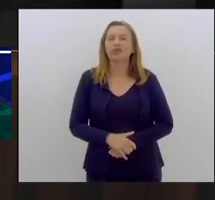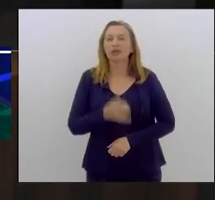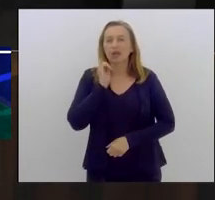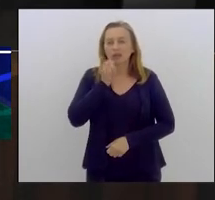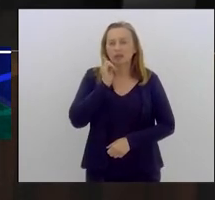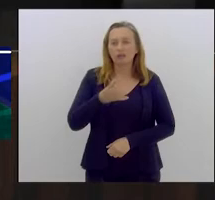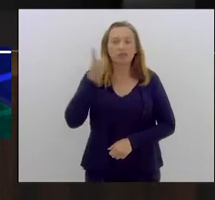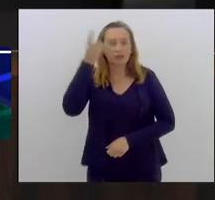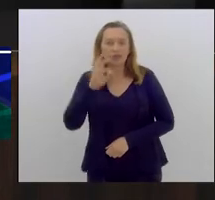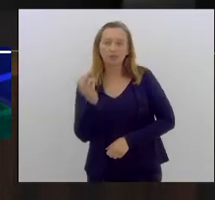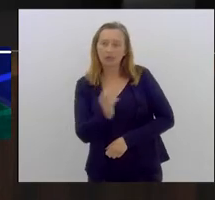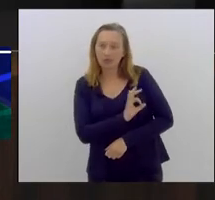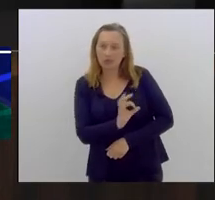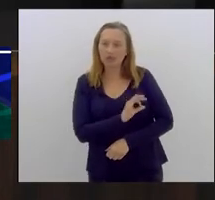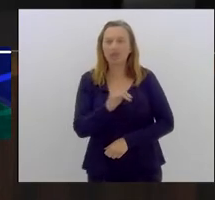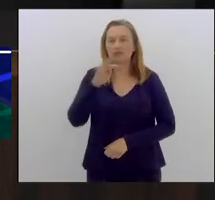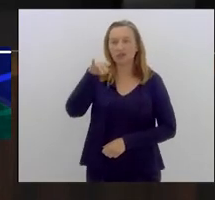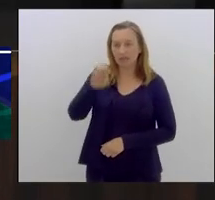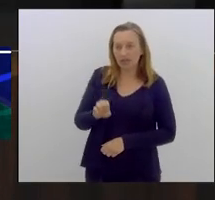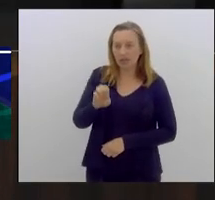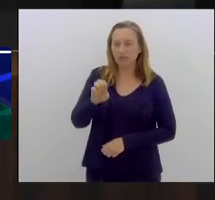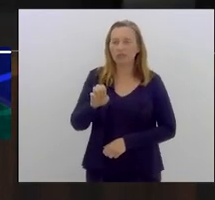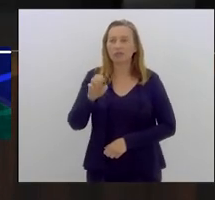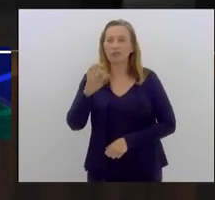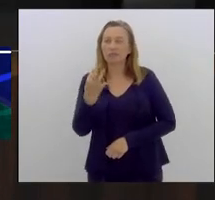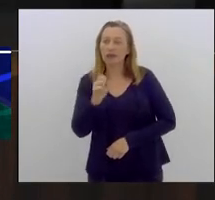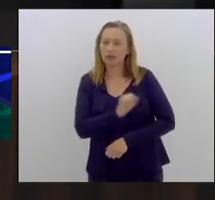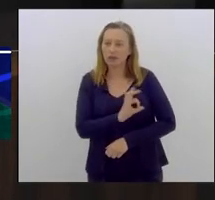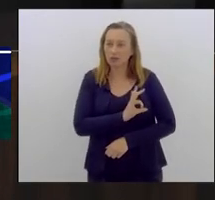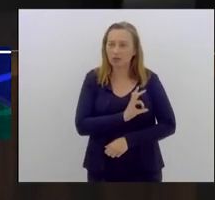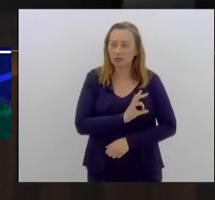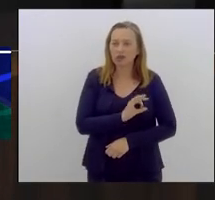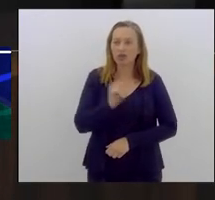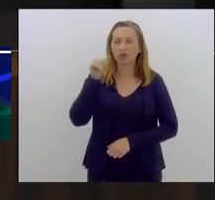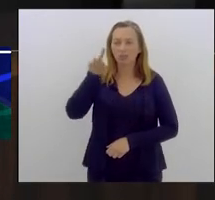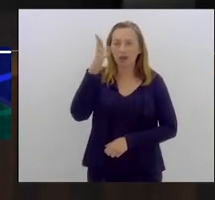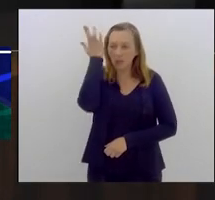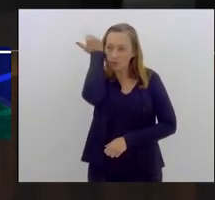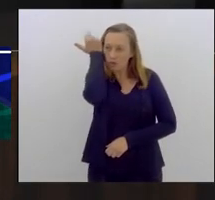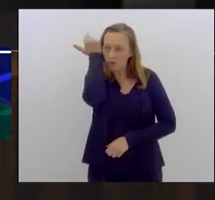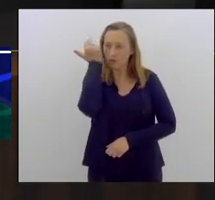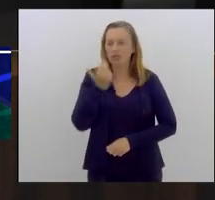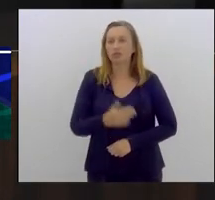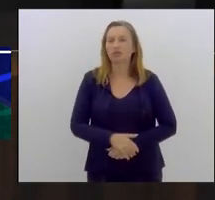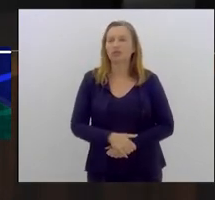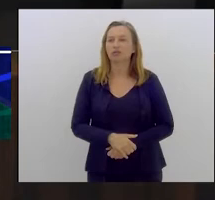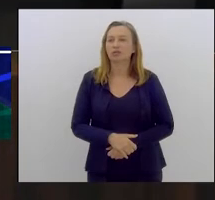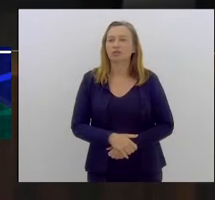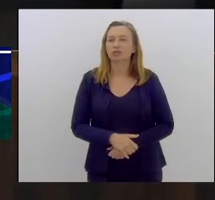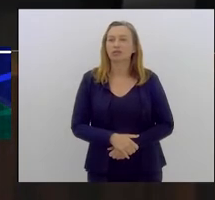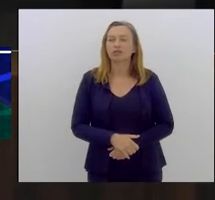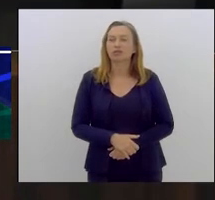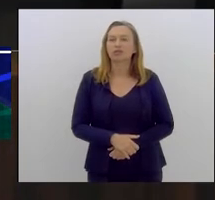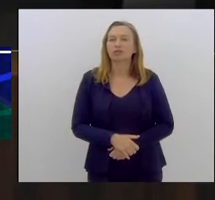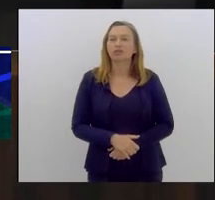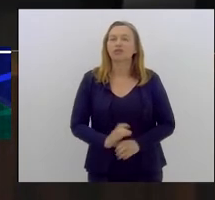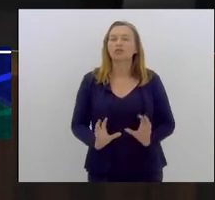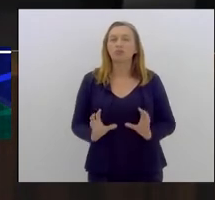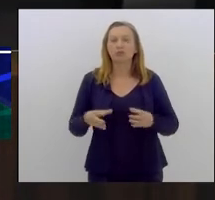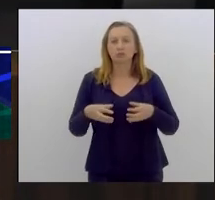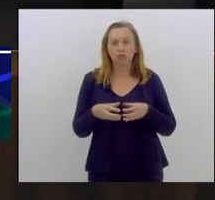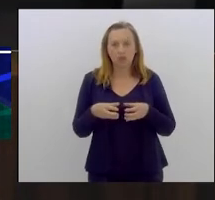Relatores, Marta Rocha, Jorge Felipe Neto, Marta Rocha e Eliomar Coelho. Pendendo de pareceres da